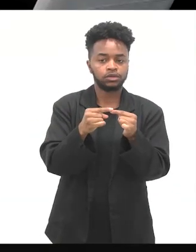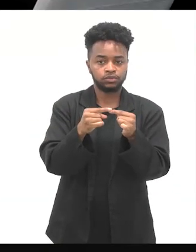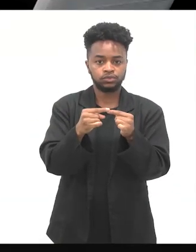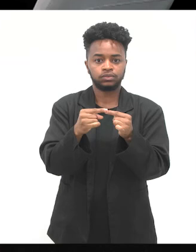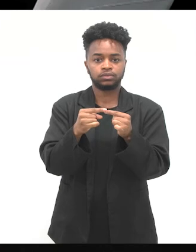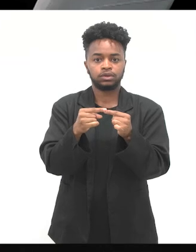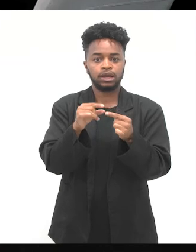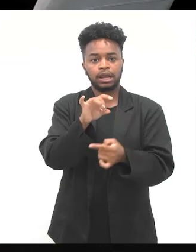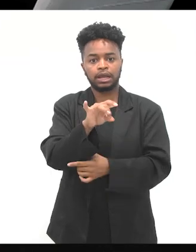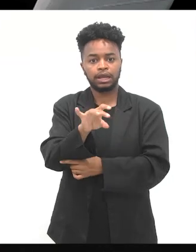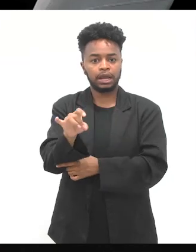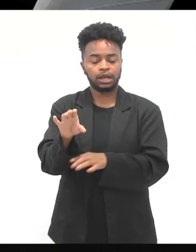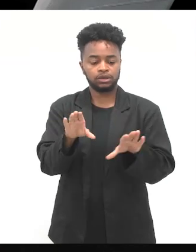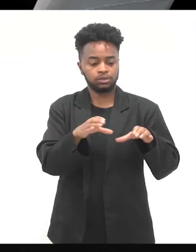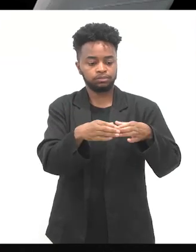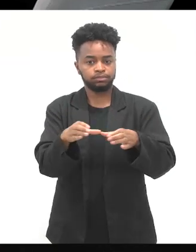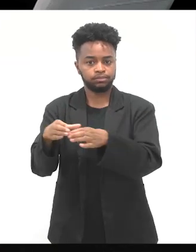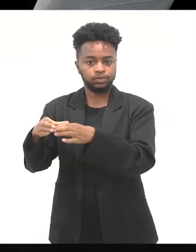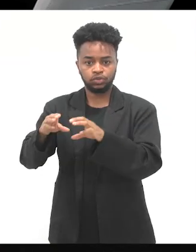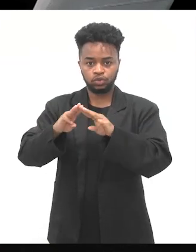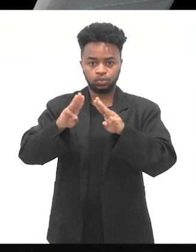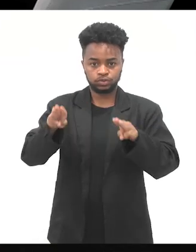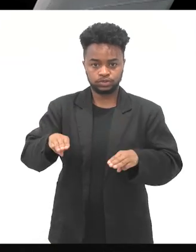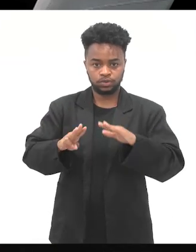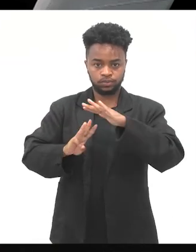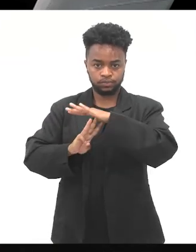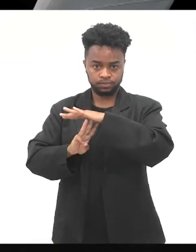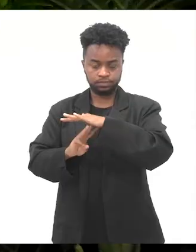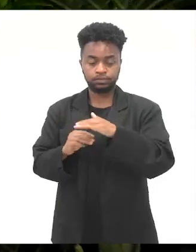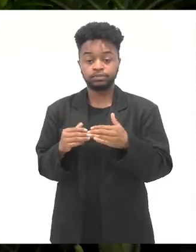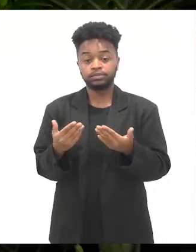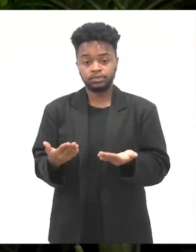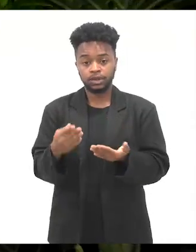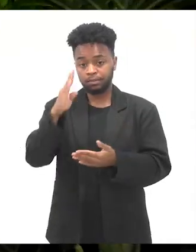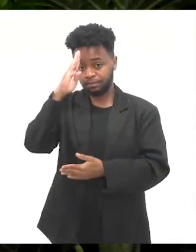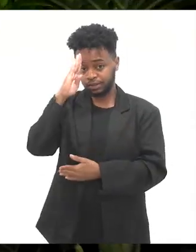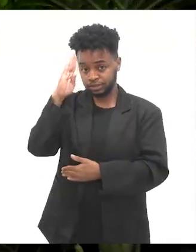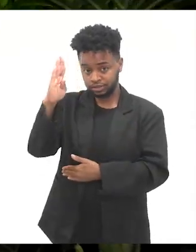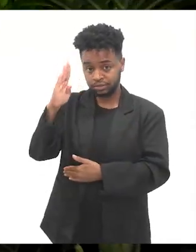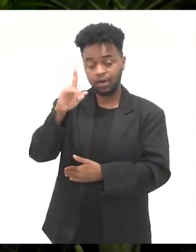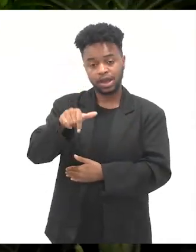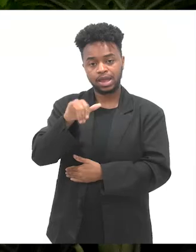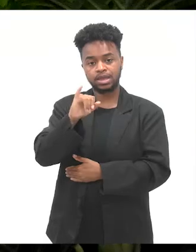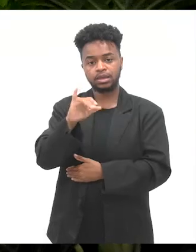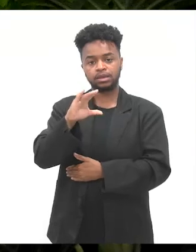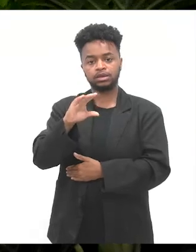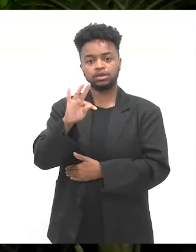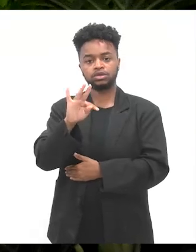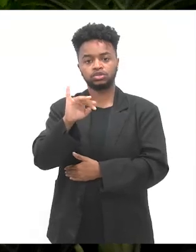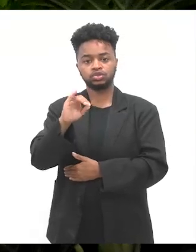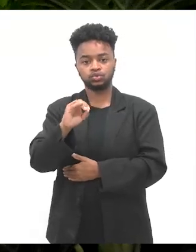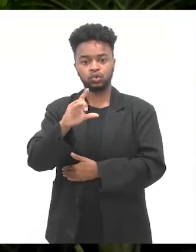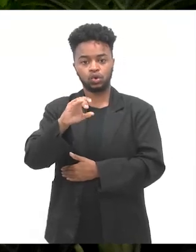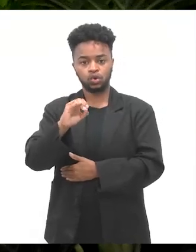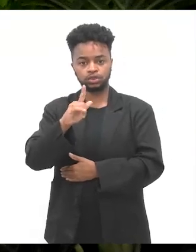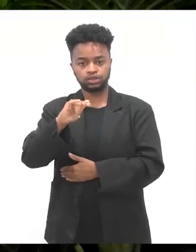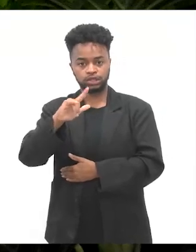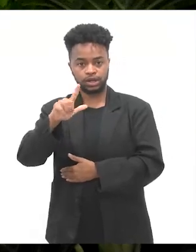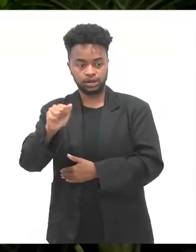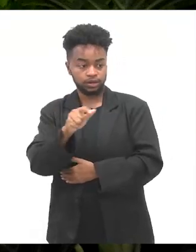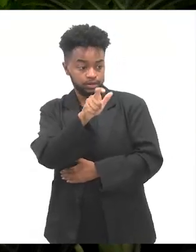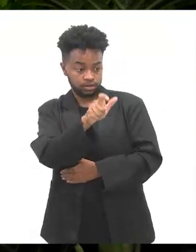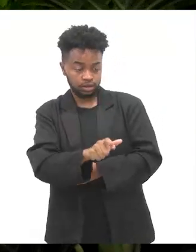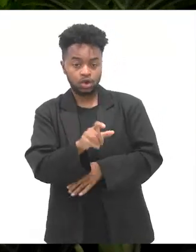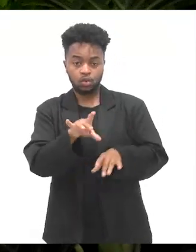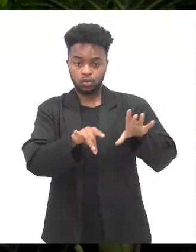nas respectivas coleções científicas do Museu Nacional. A principal coleção é a coleção ictiológica, né, que o Cristiano Moreira é o curador,